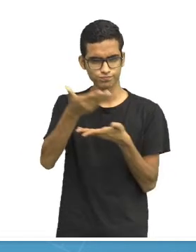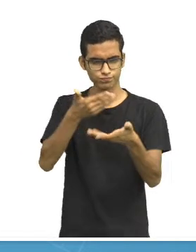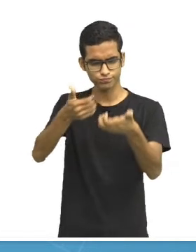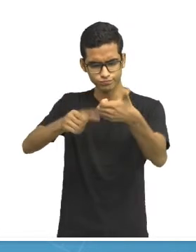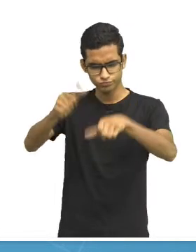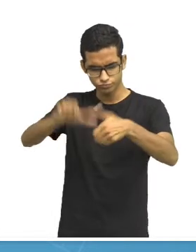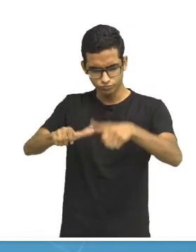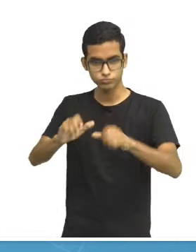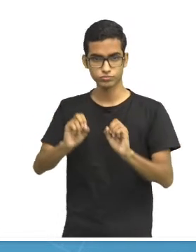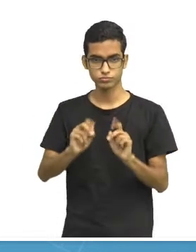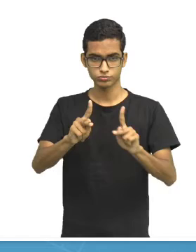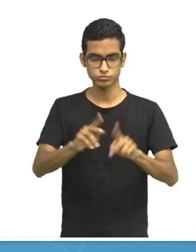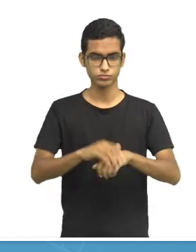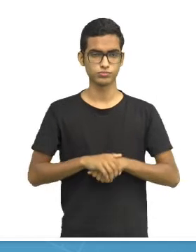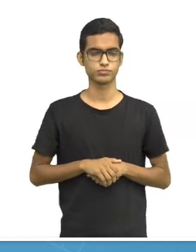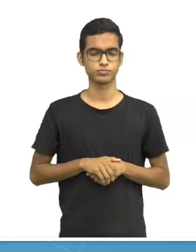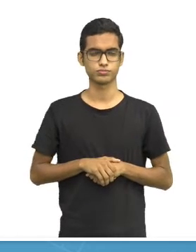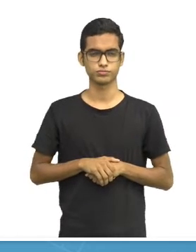uma alternativa.